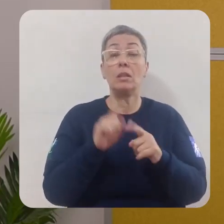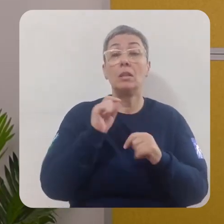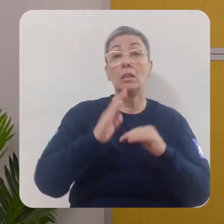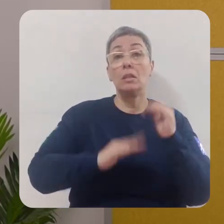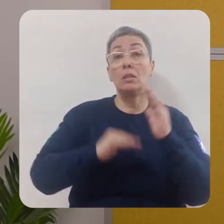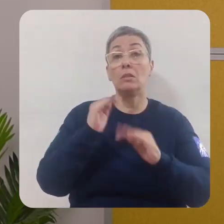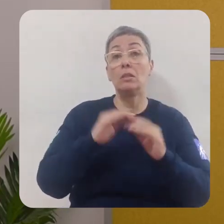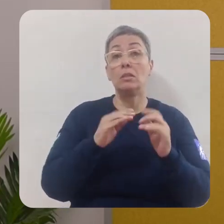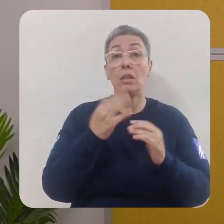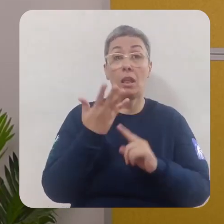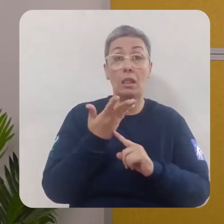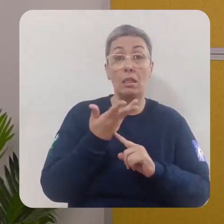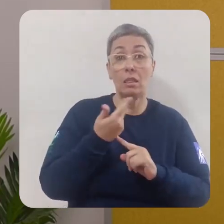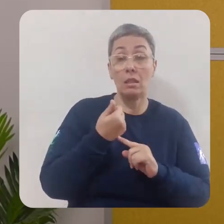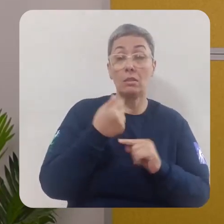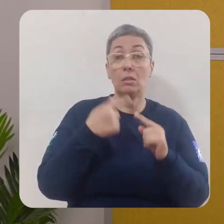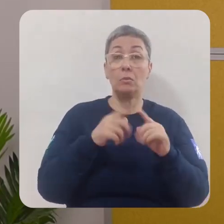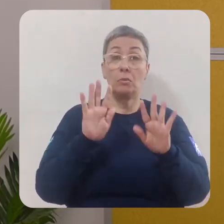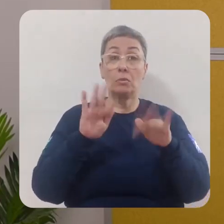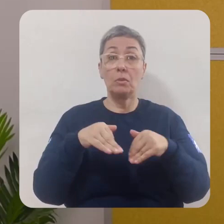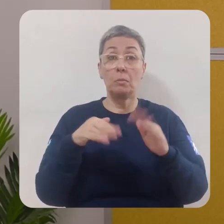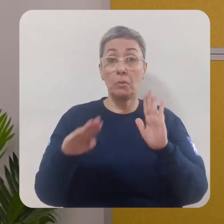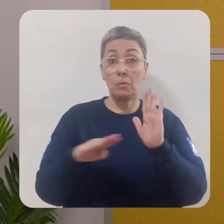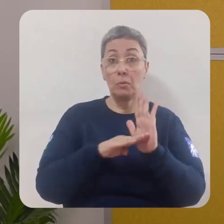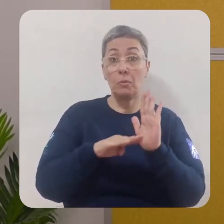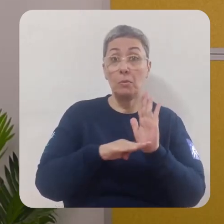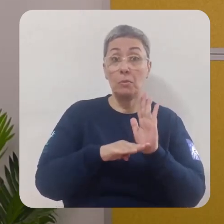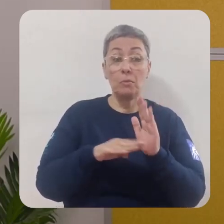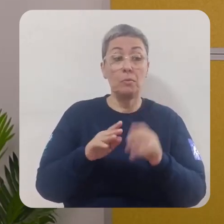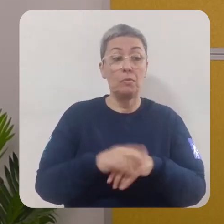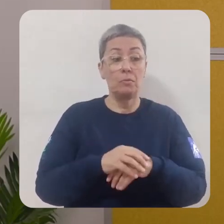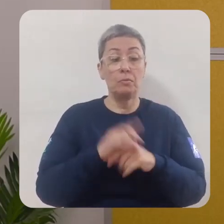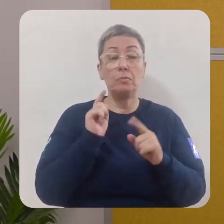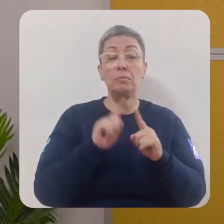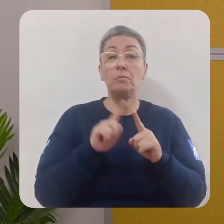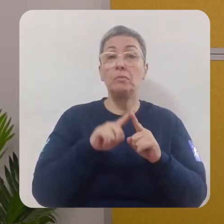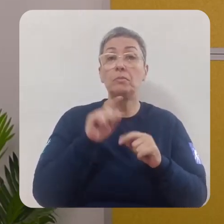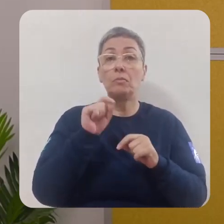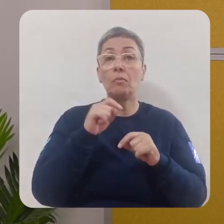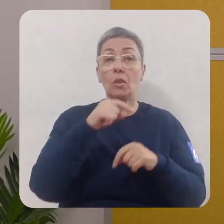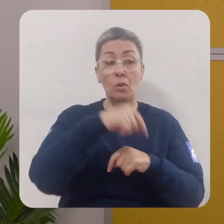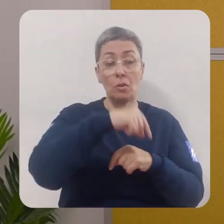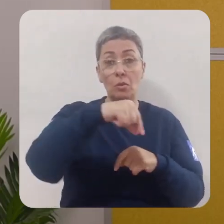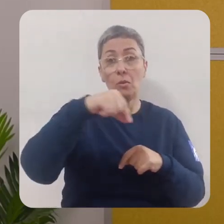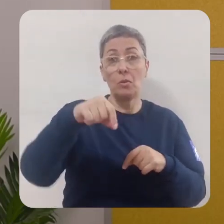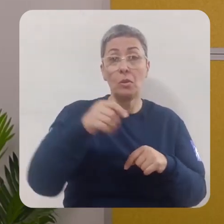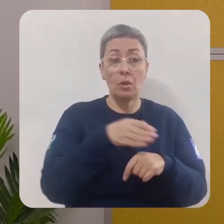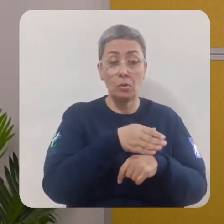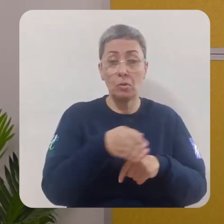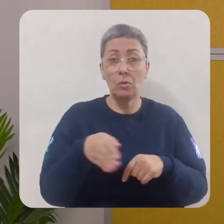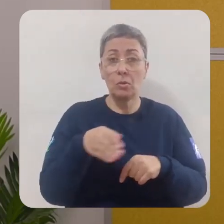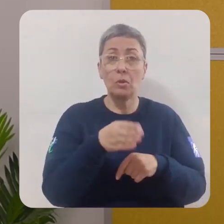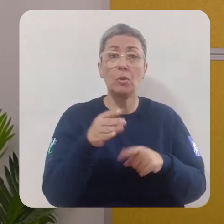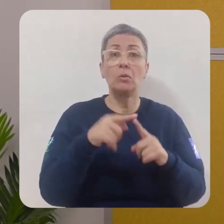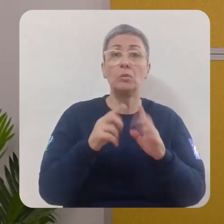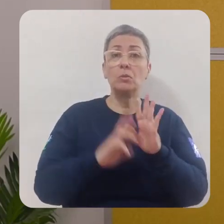impressa atividade de artes. E por fim, nós temos aqui um circuito, um